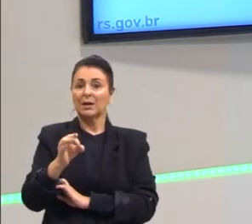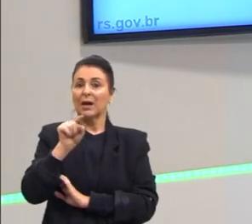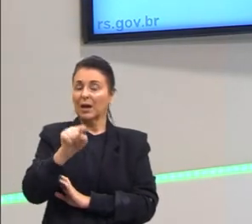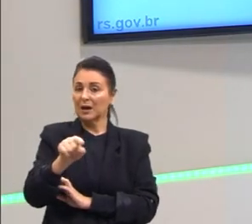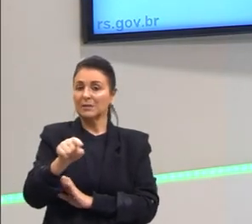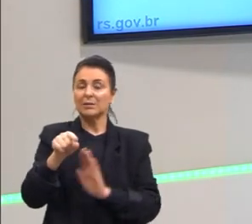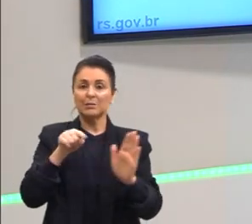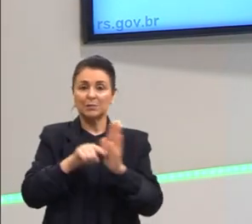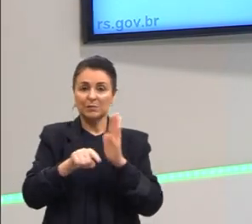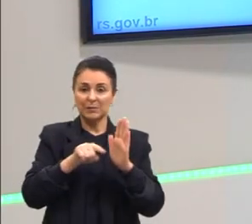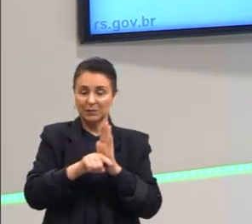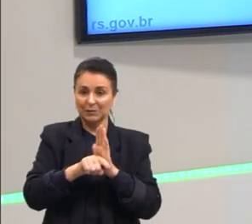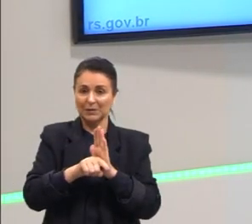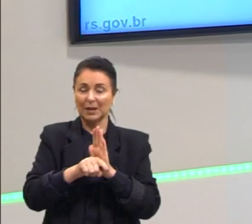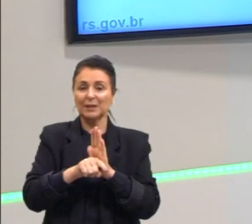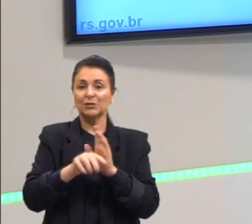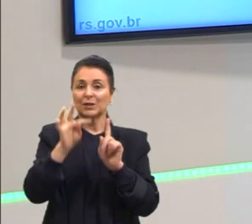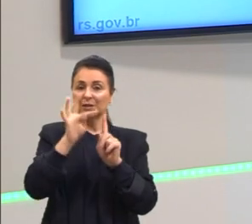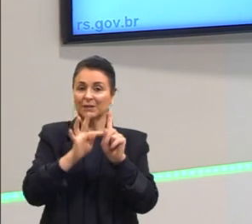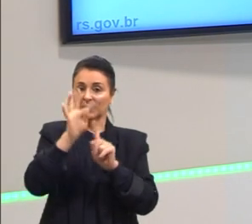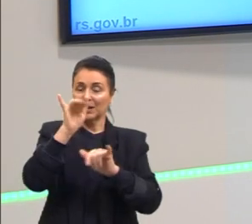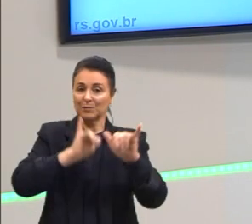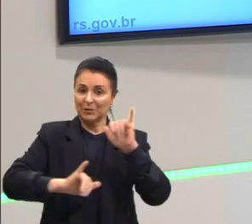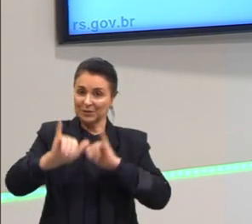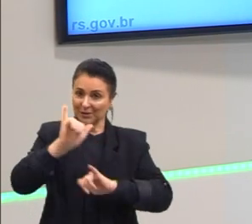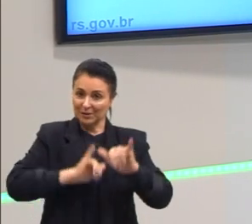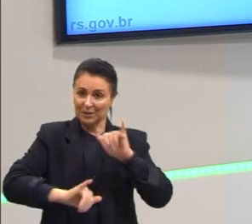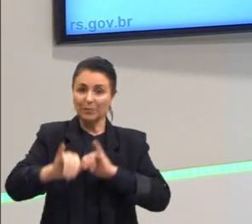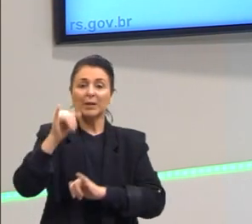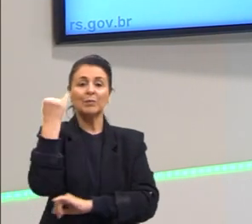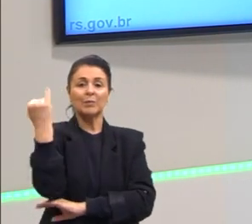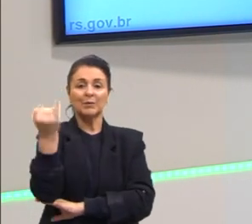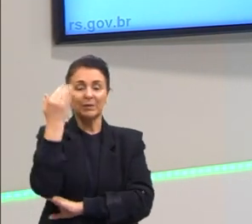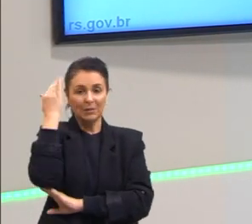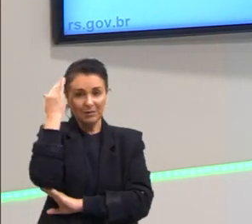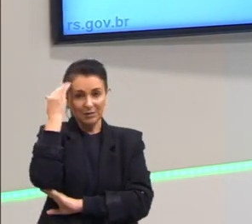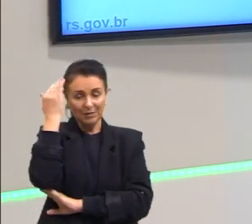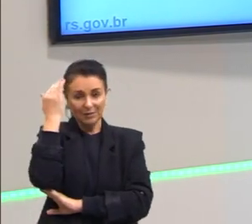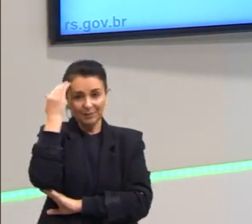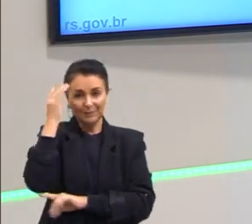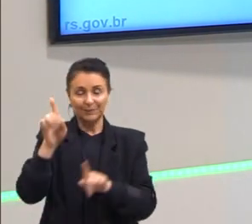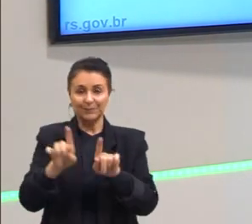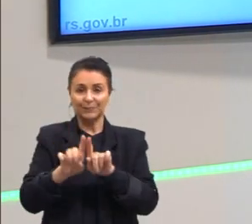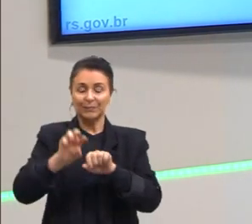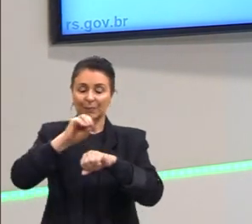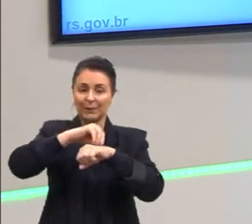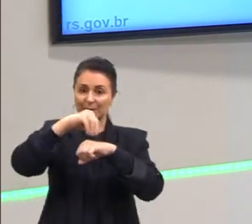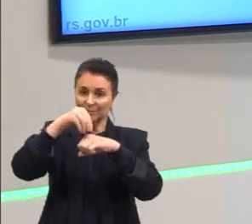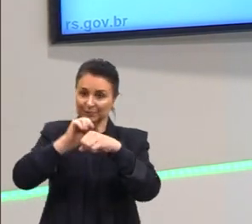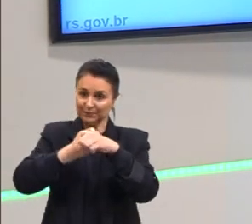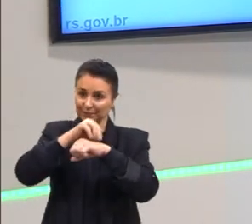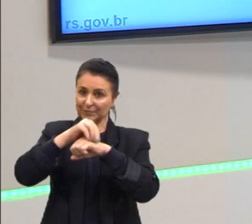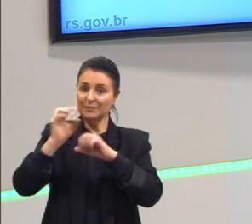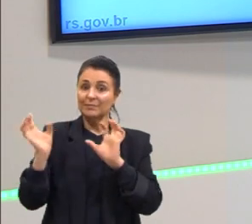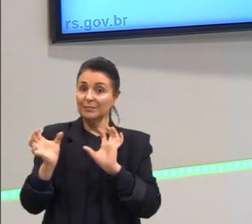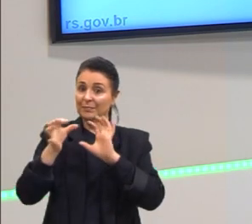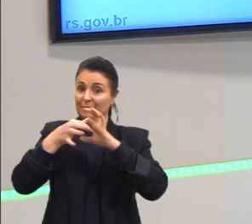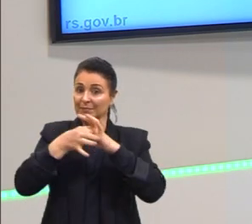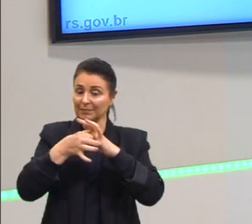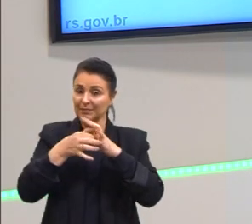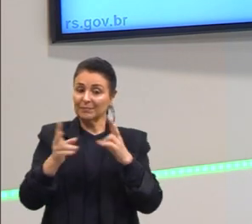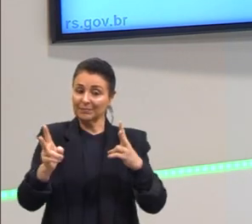de termoquímica também é importante saber toda questão das moléculas né das ligações